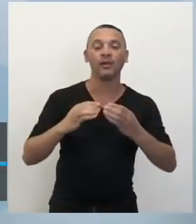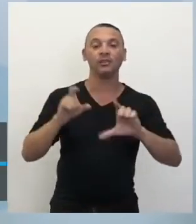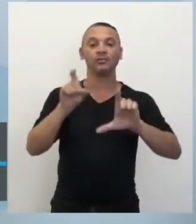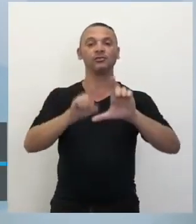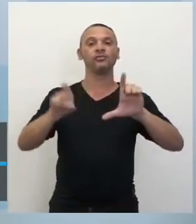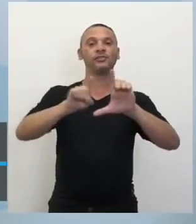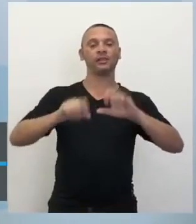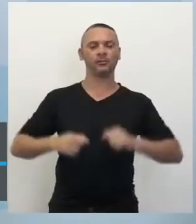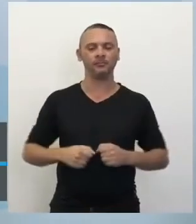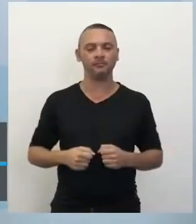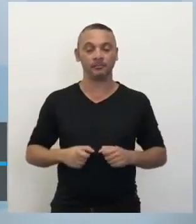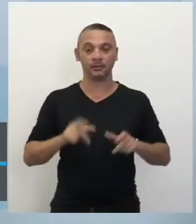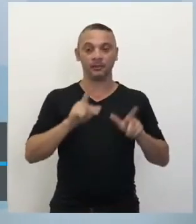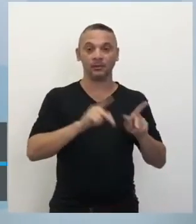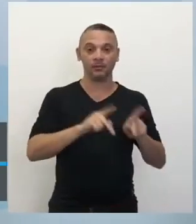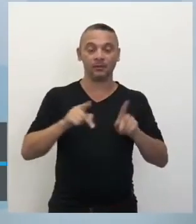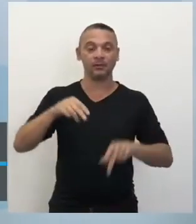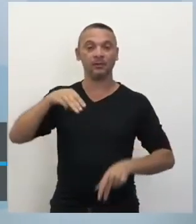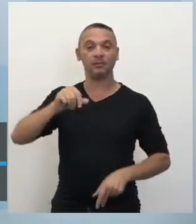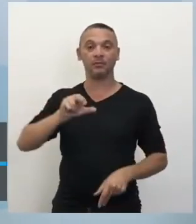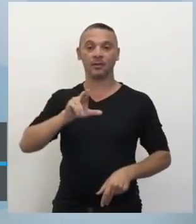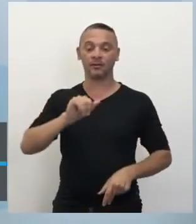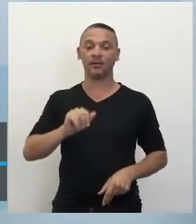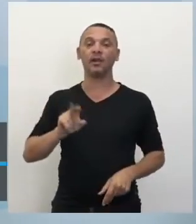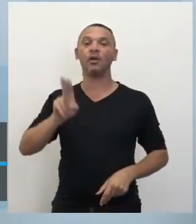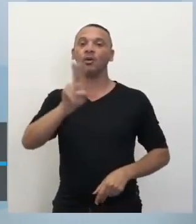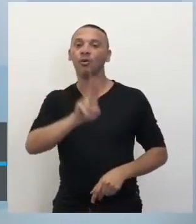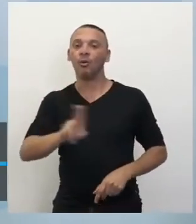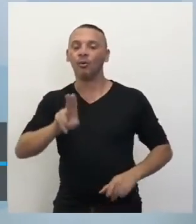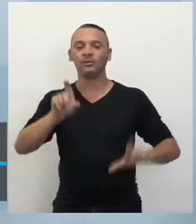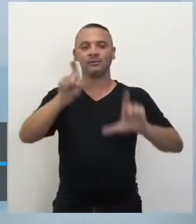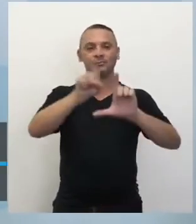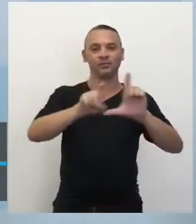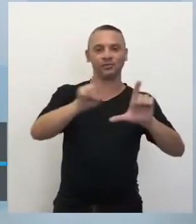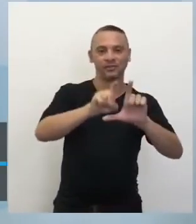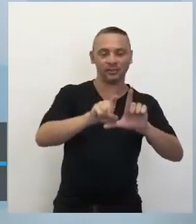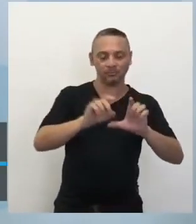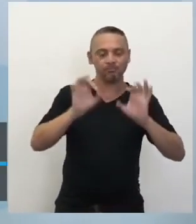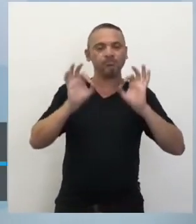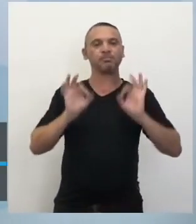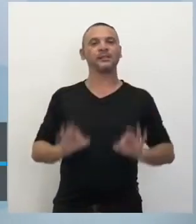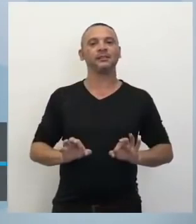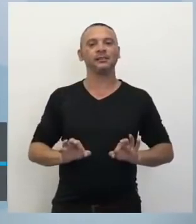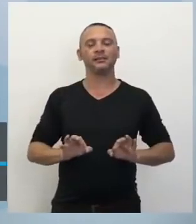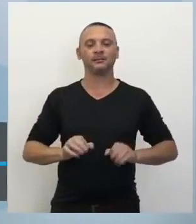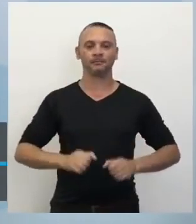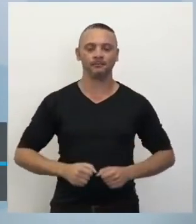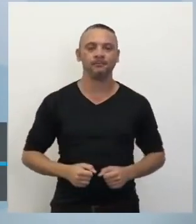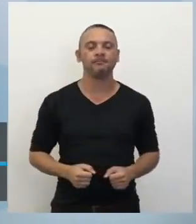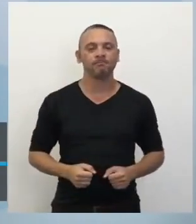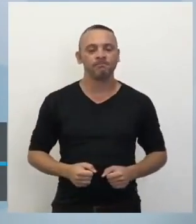Depois temos aqui a Pro Maria, utilizar os meios digitais com consciência.